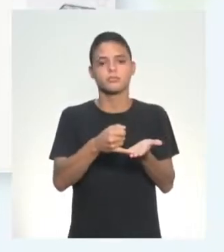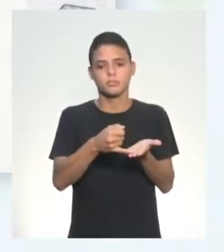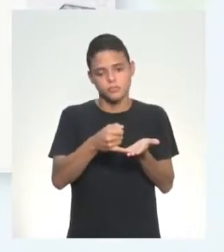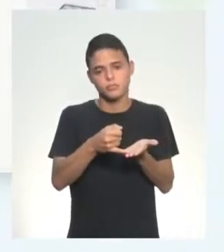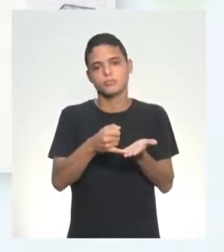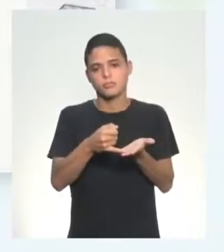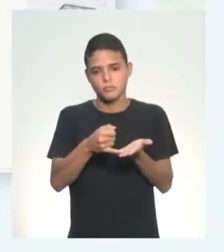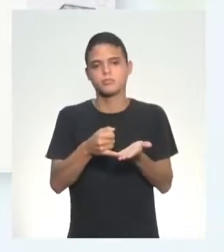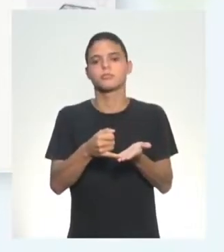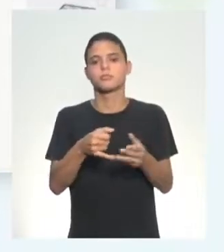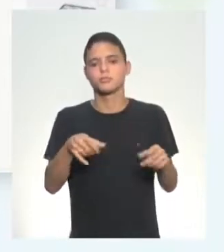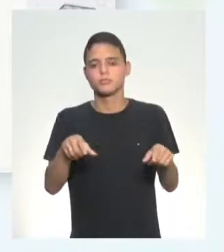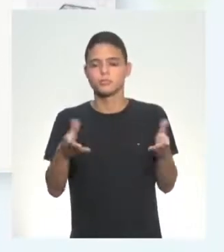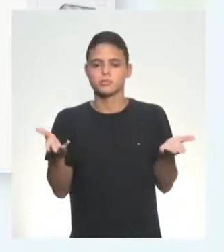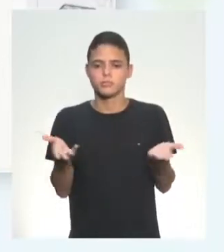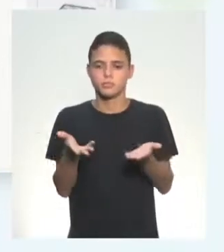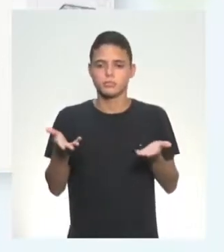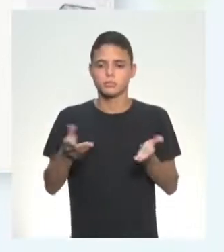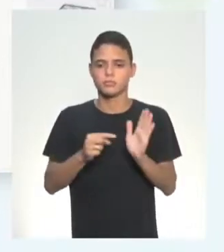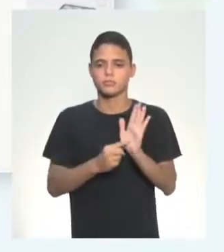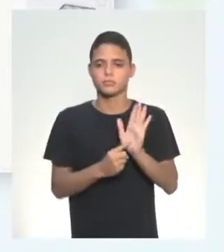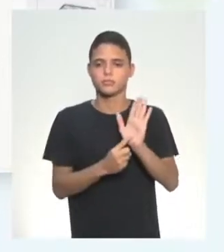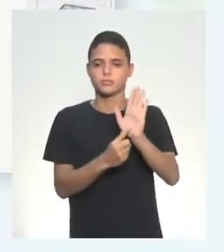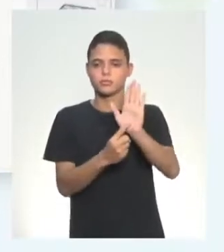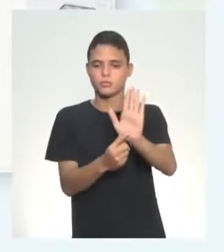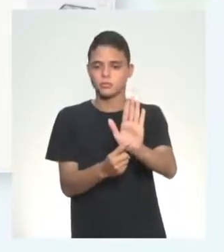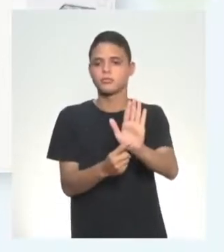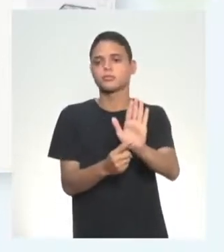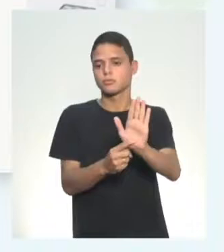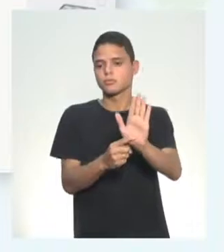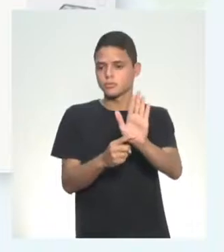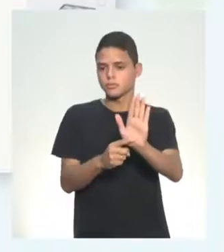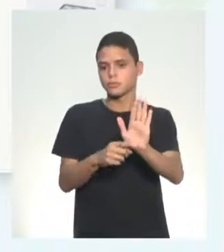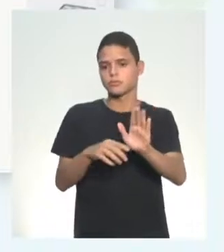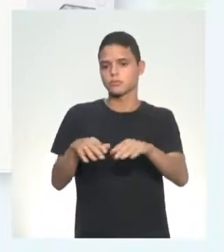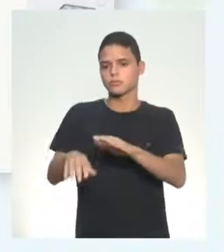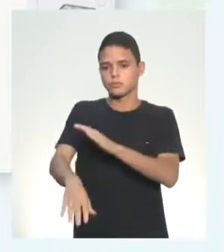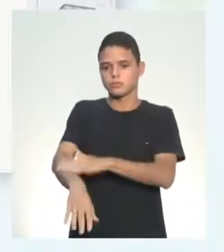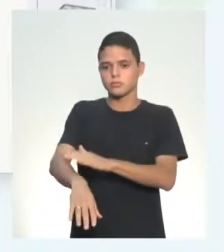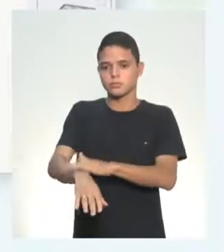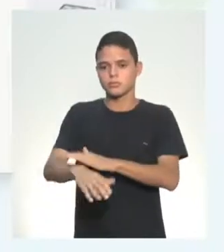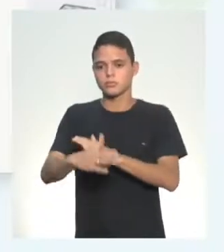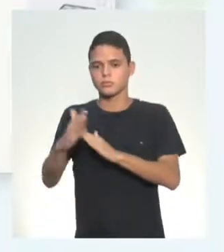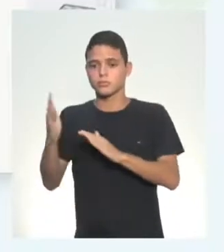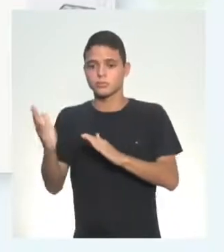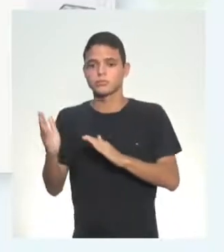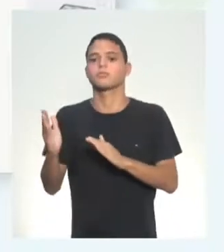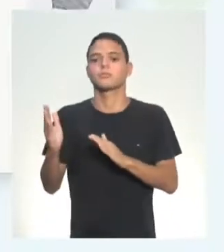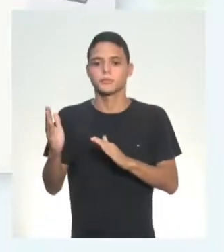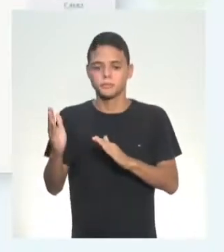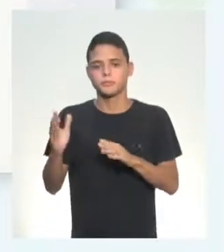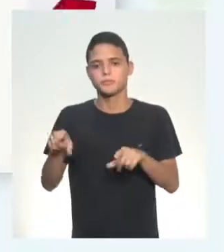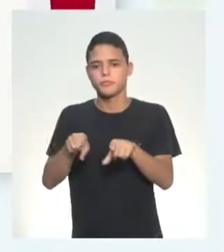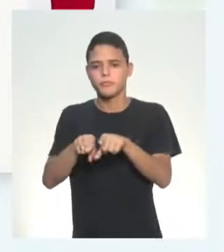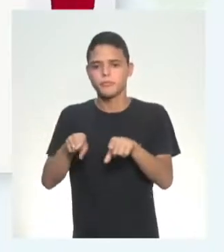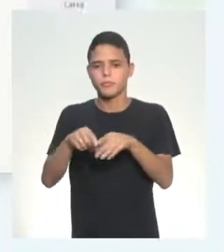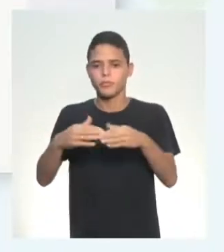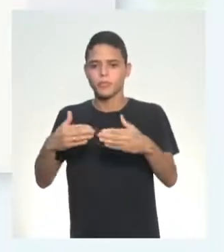e vou agora mostrar para vocês aqui do lado direito. Nós temos formas básicas como caixa,